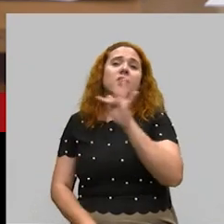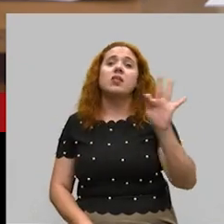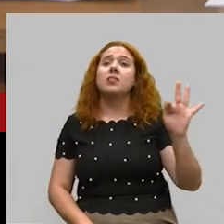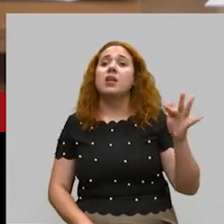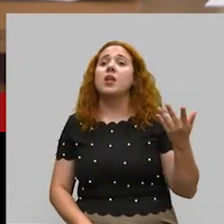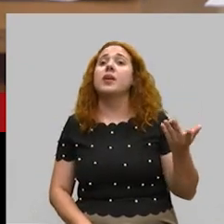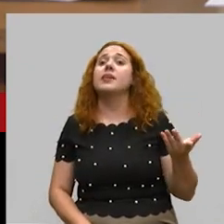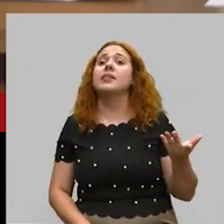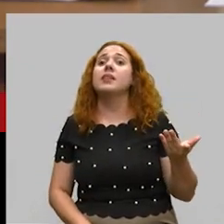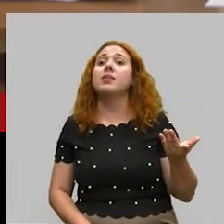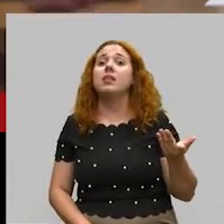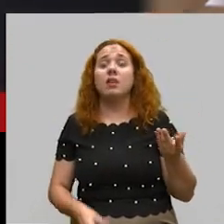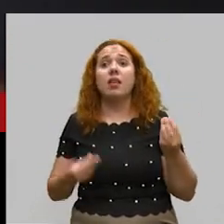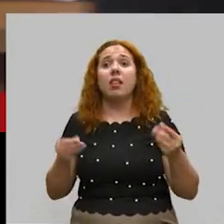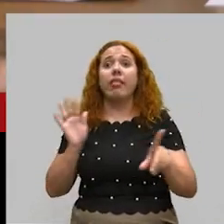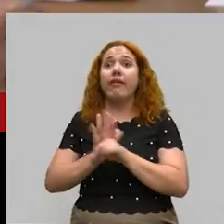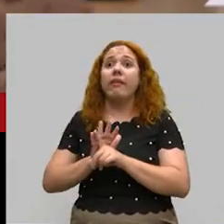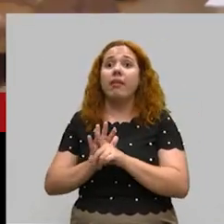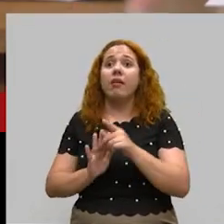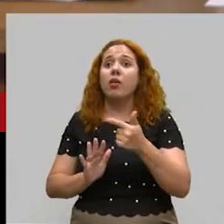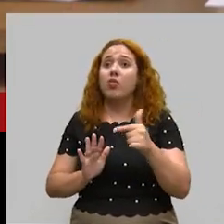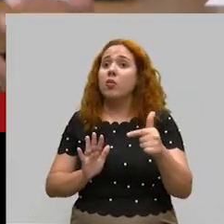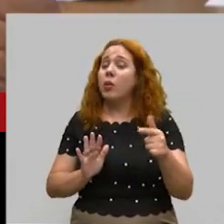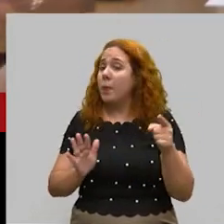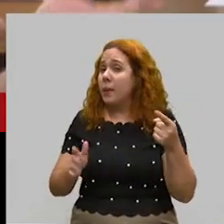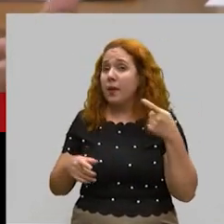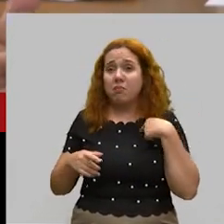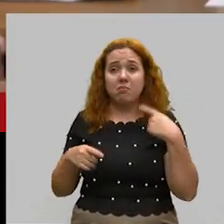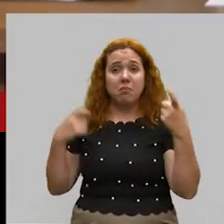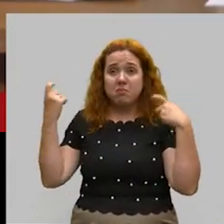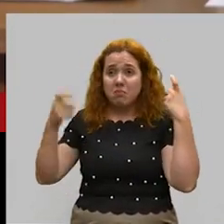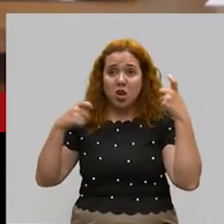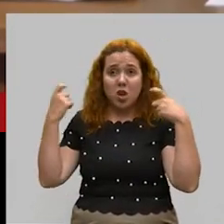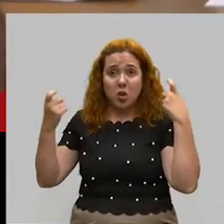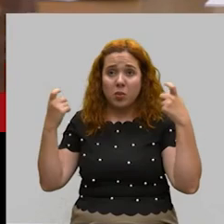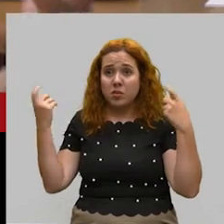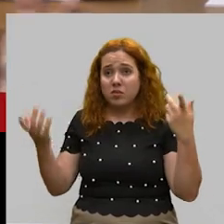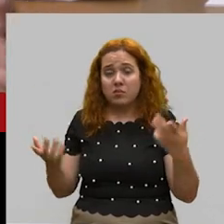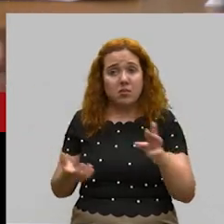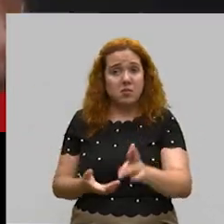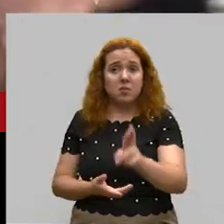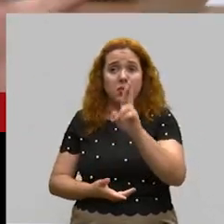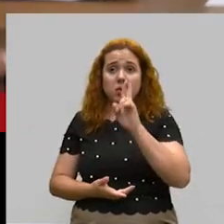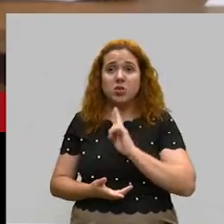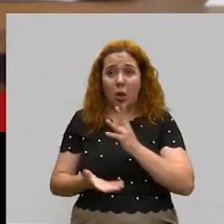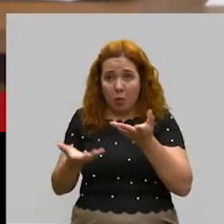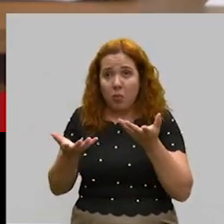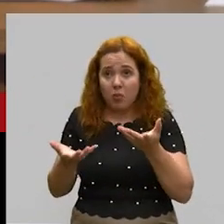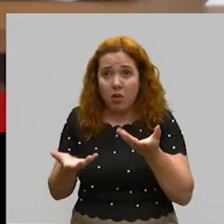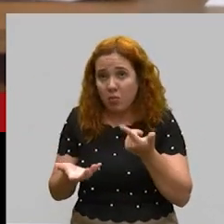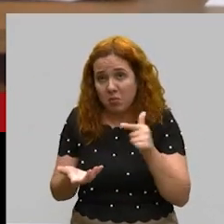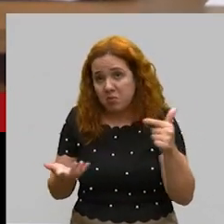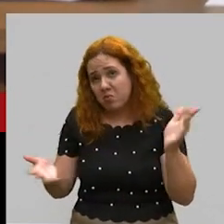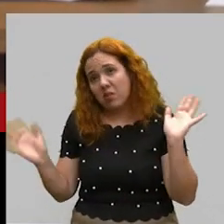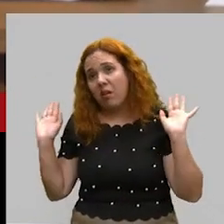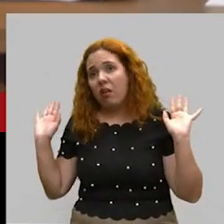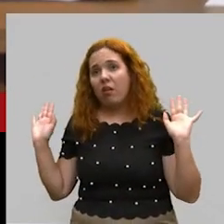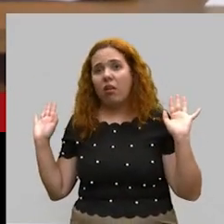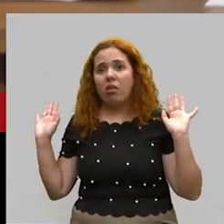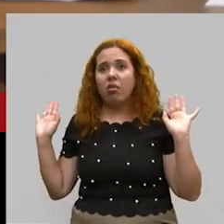a se a gente não tiver essa é uma uma preocupação que eu também també não ten uma resposta mas assim só trazendo